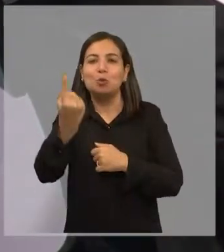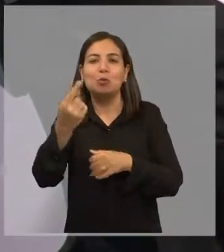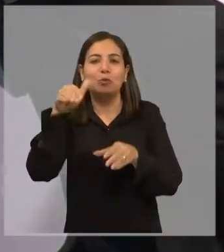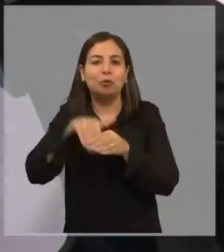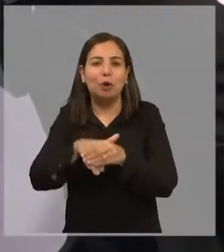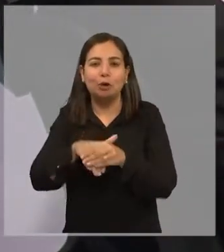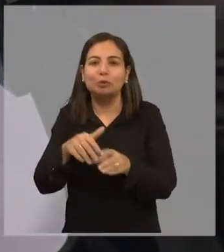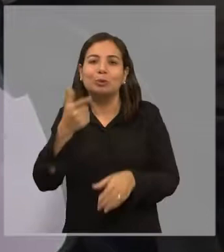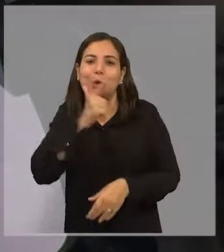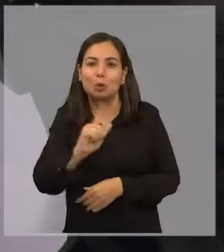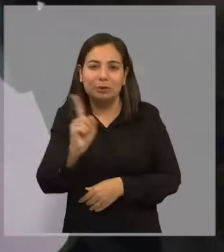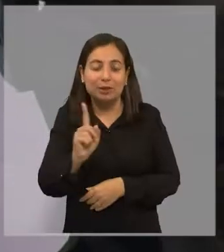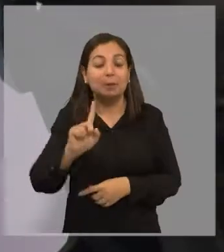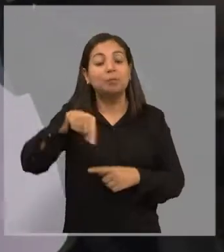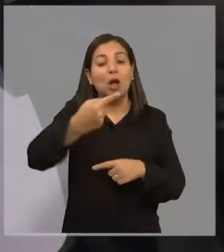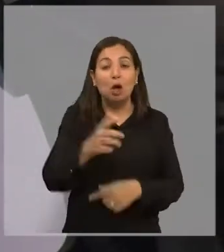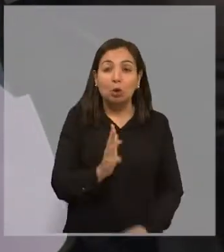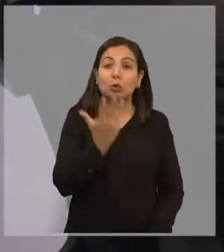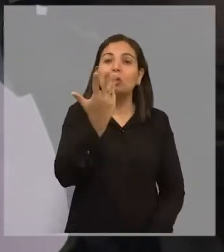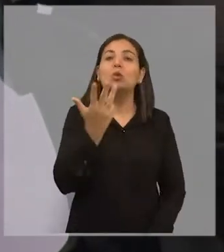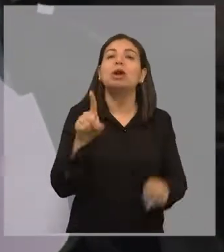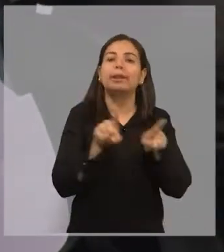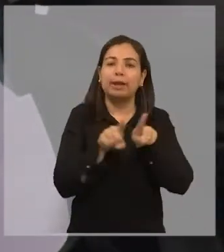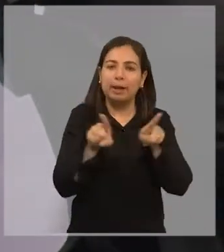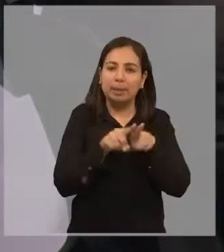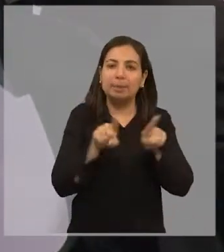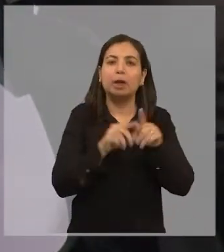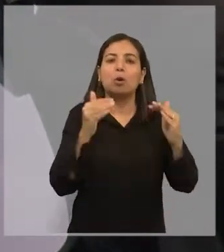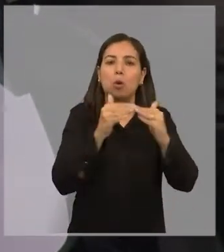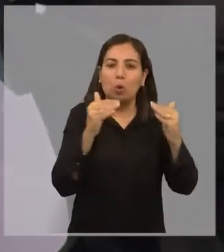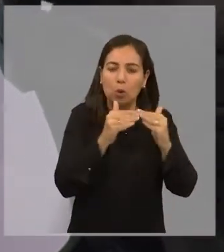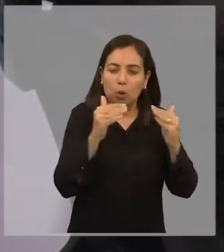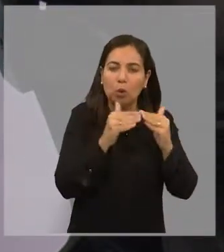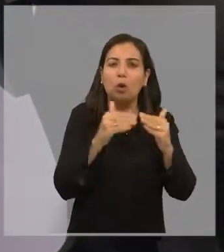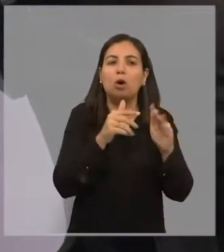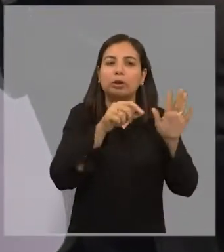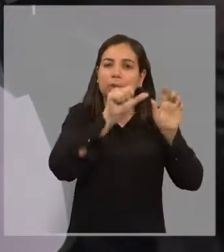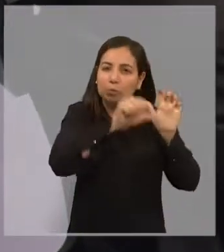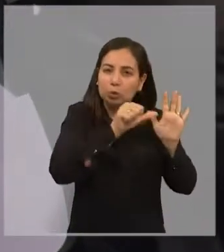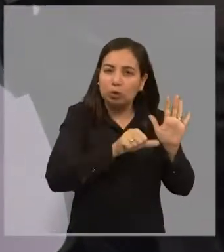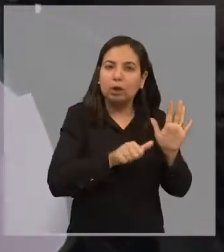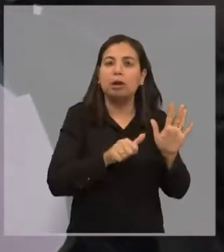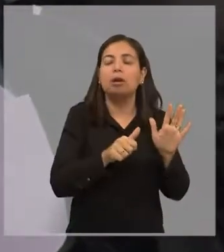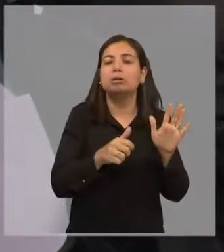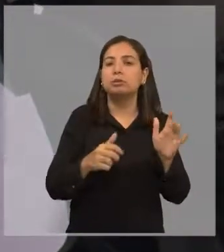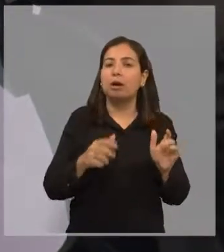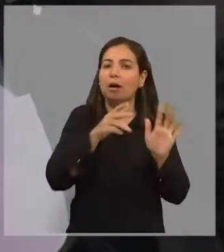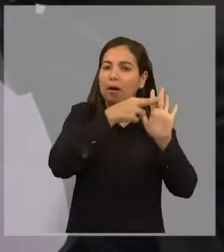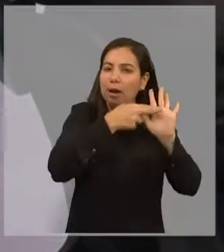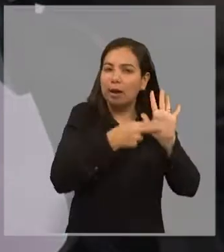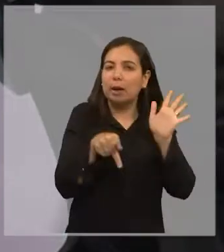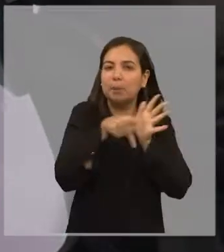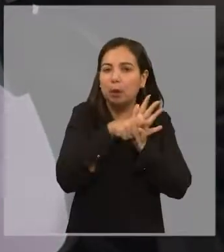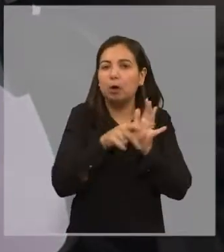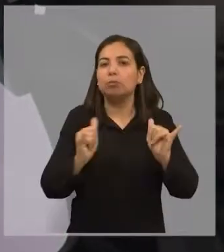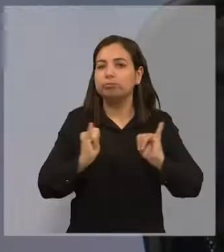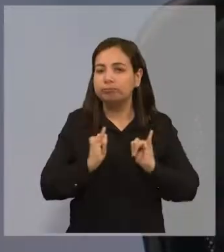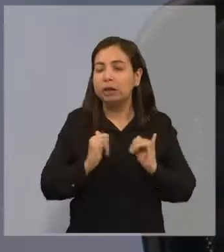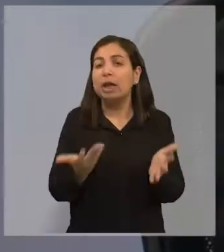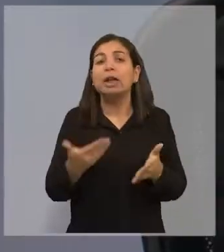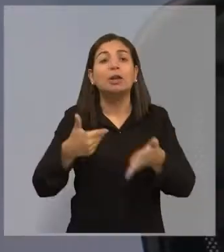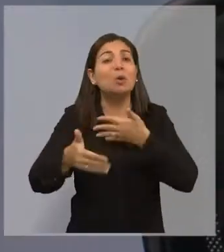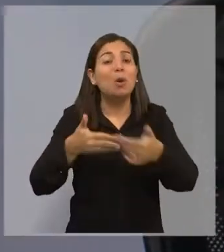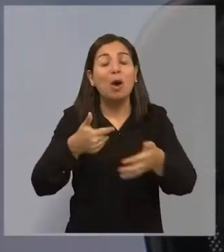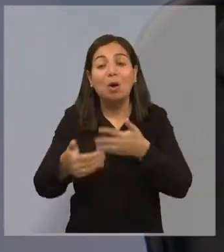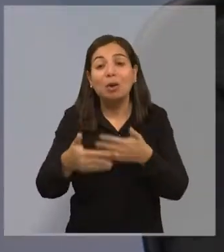da Previdência, fez um arremedo lá. Tem filmes dele dizendo isso. Está na internet aí. Todo governante que chega, todo